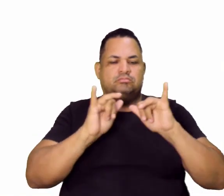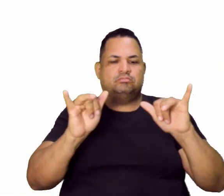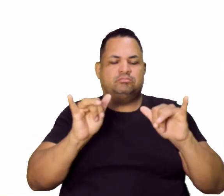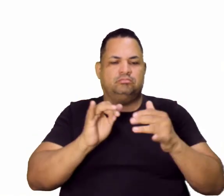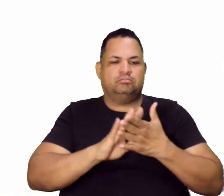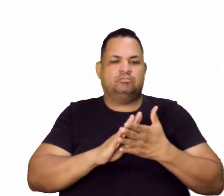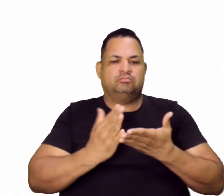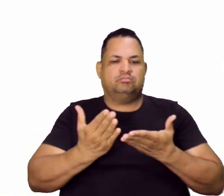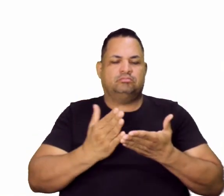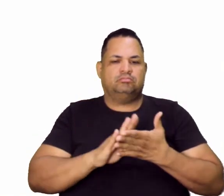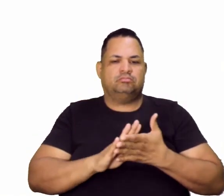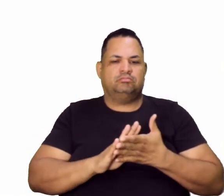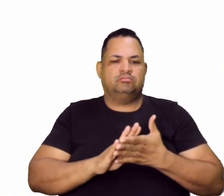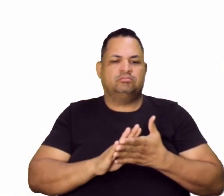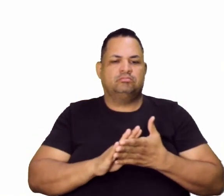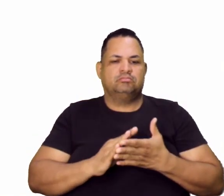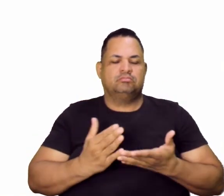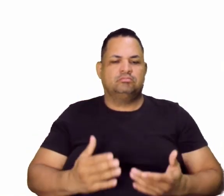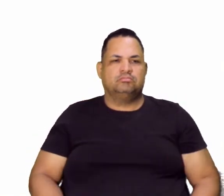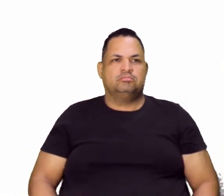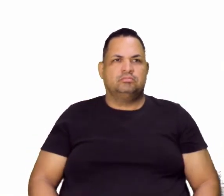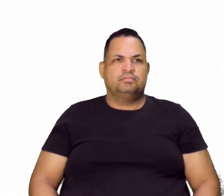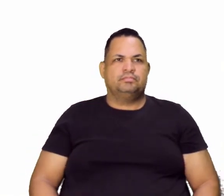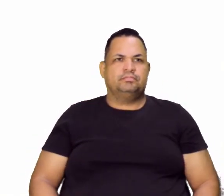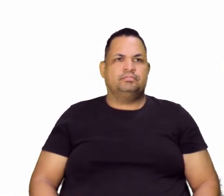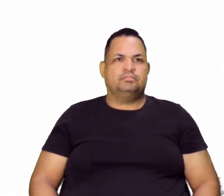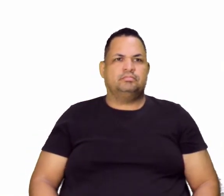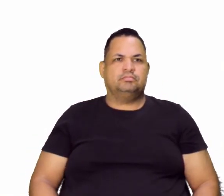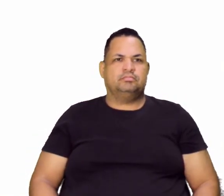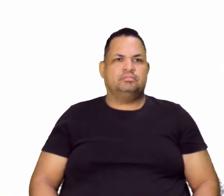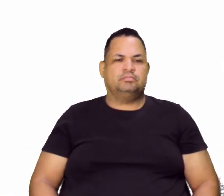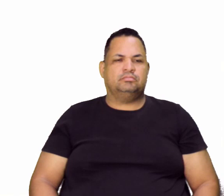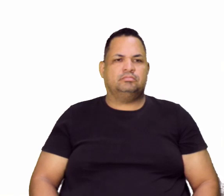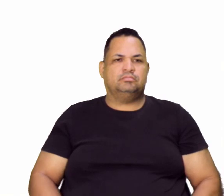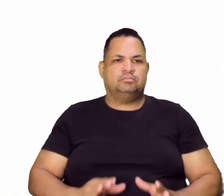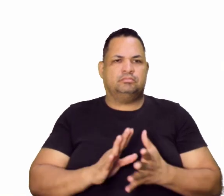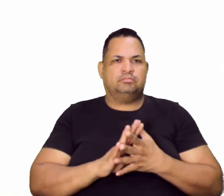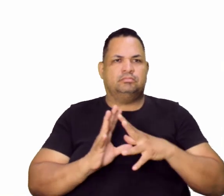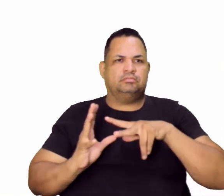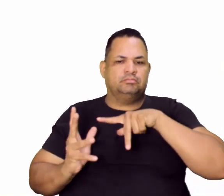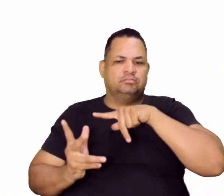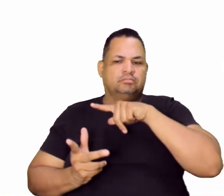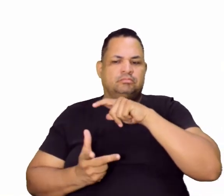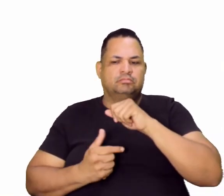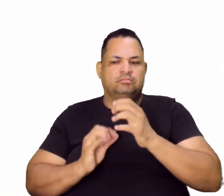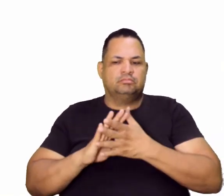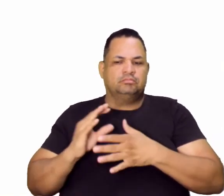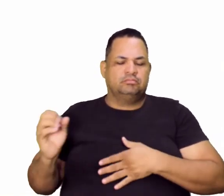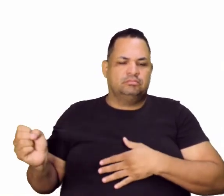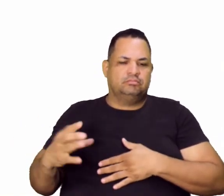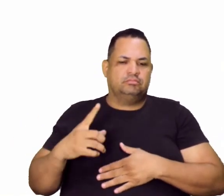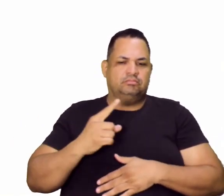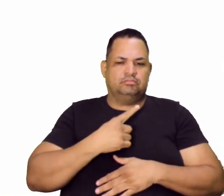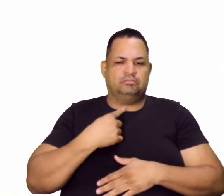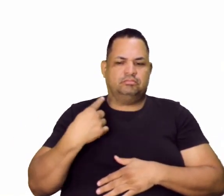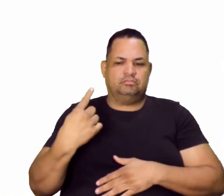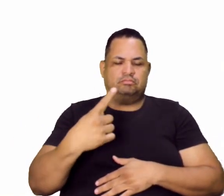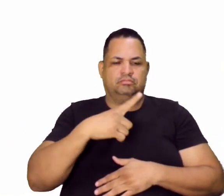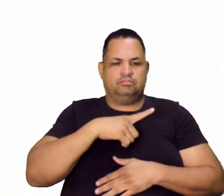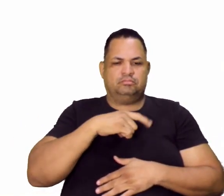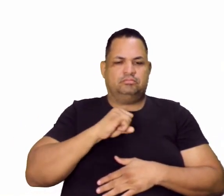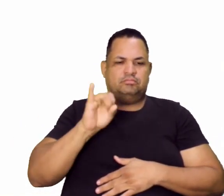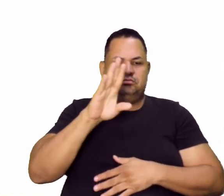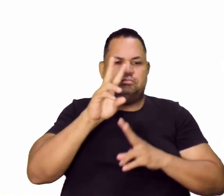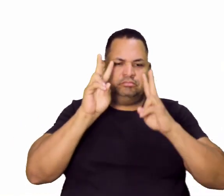por trás, na própria imagem, né? No mundo contemporâneo, vivemos cercados por